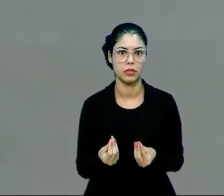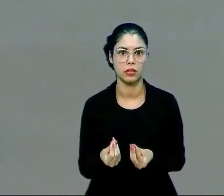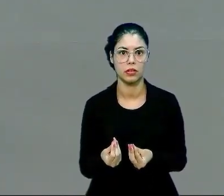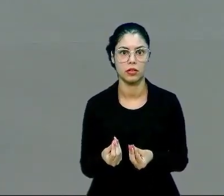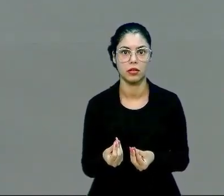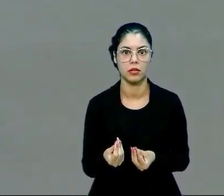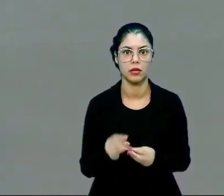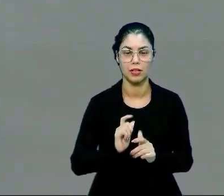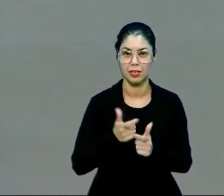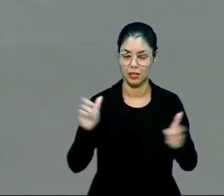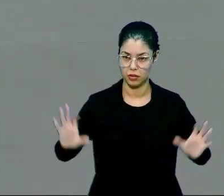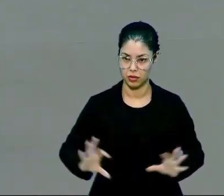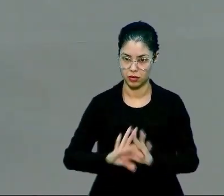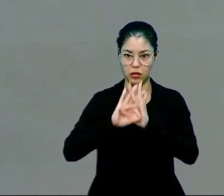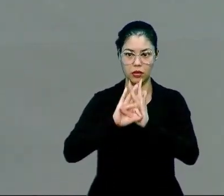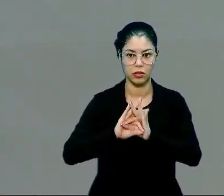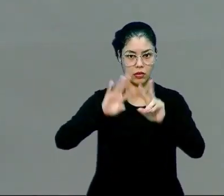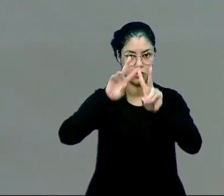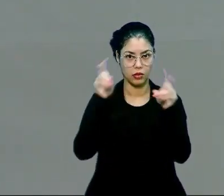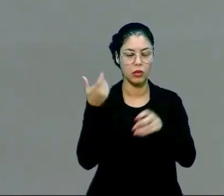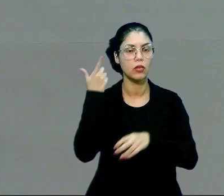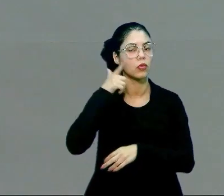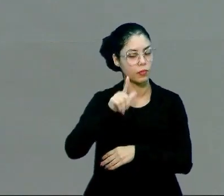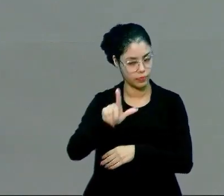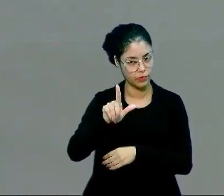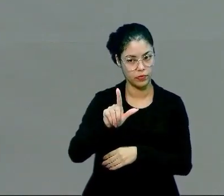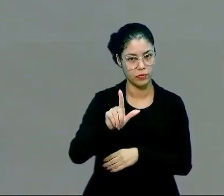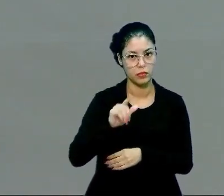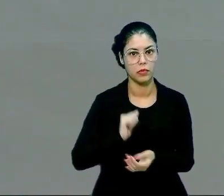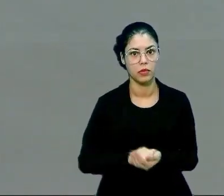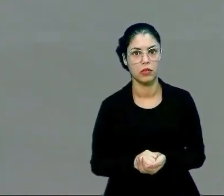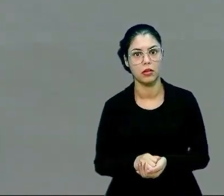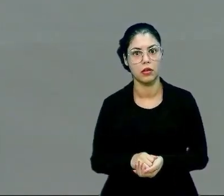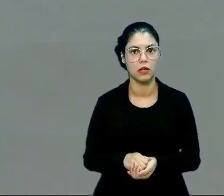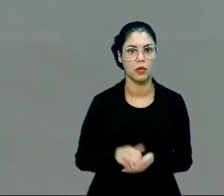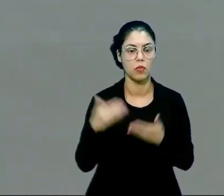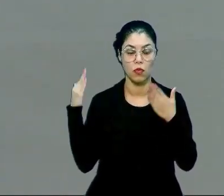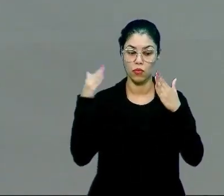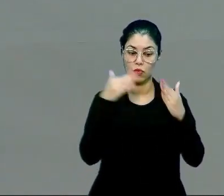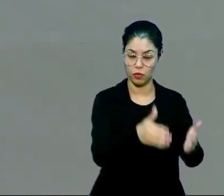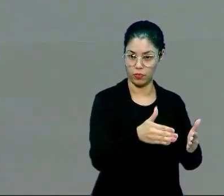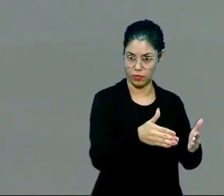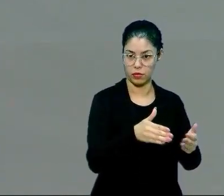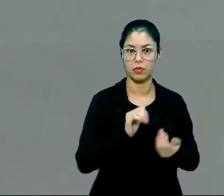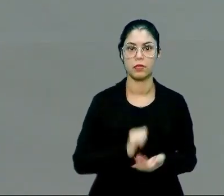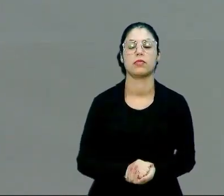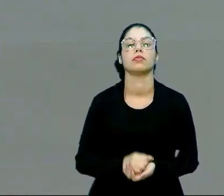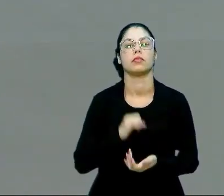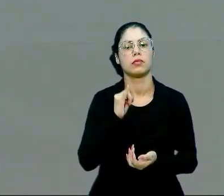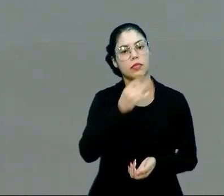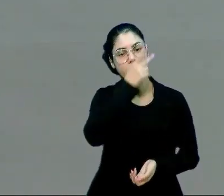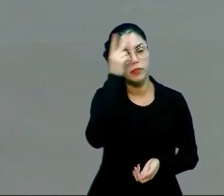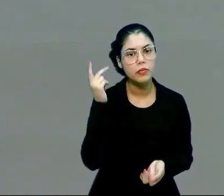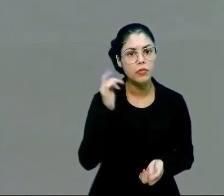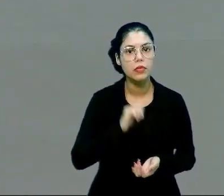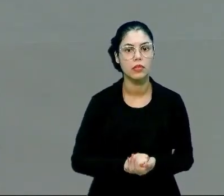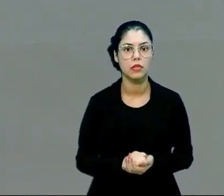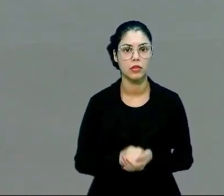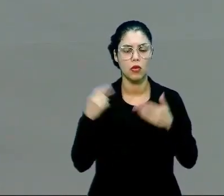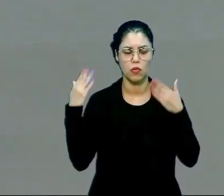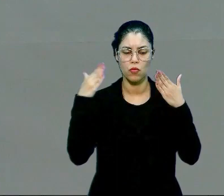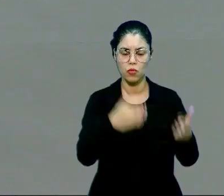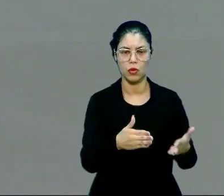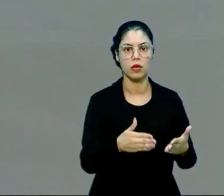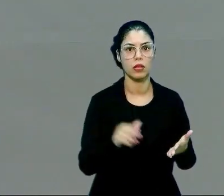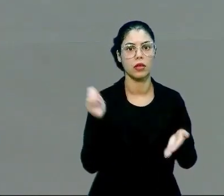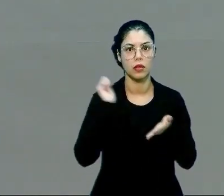e ela tiver muita relação com o tema, você já ganha bastante linha, porque tem gente que é muito objetivo, né? Então, se você é uma pessoa muito